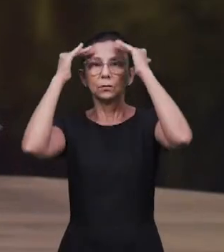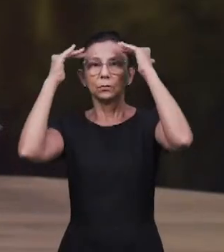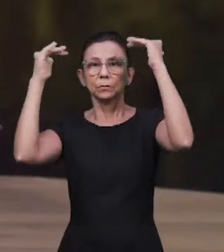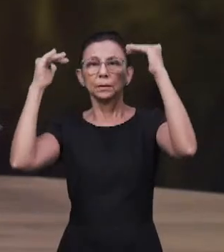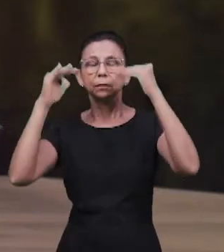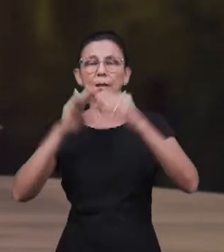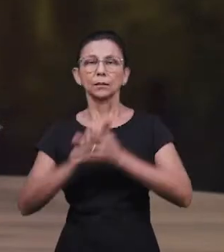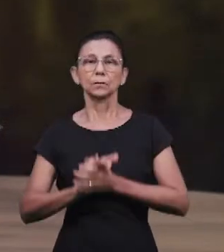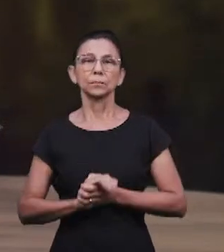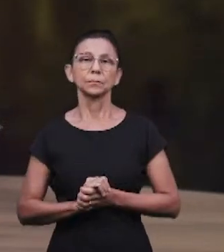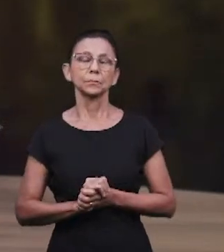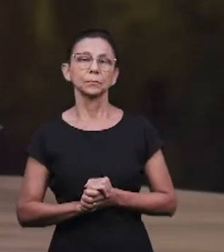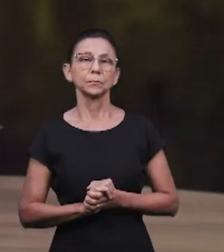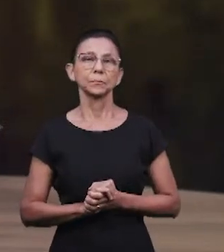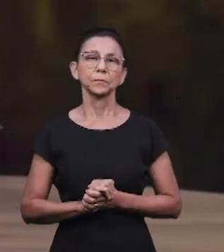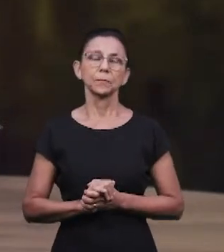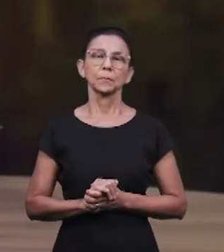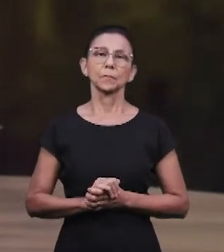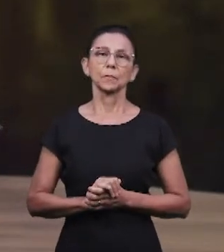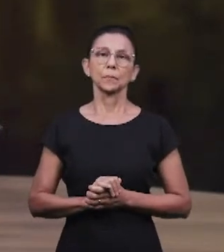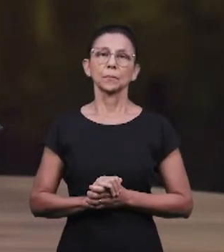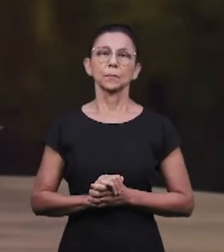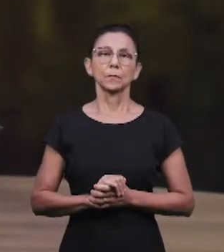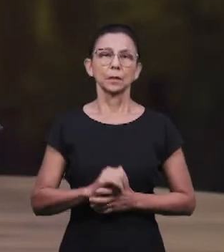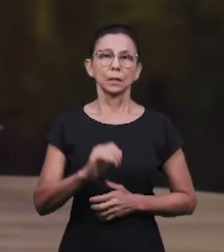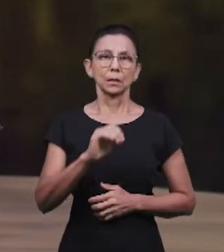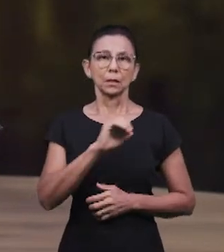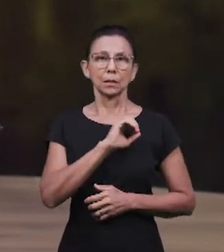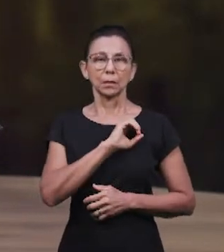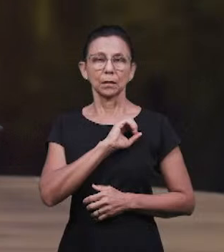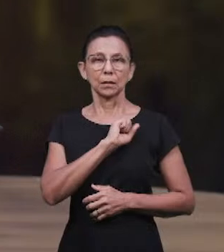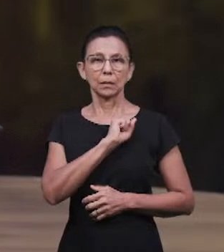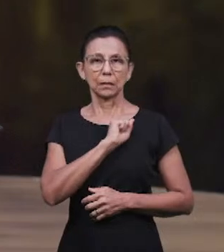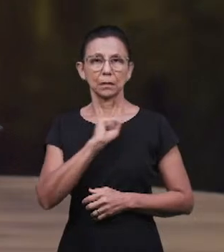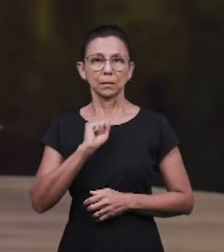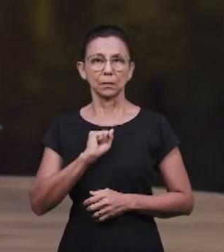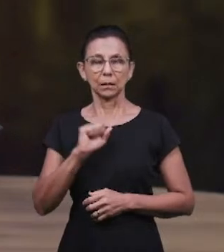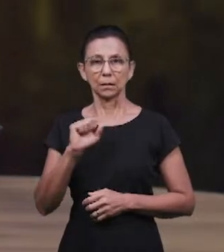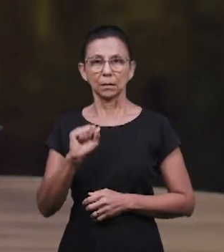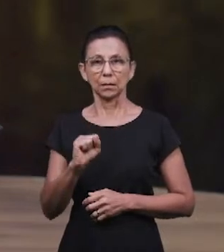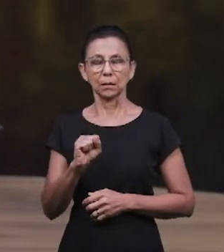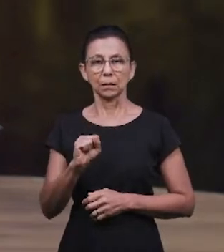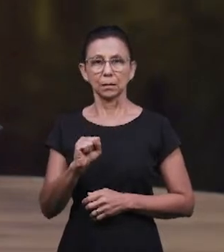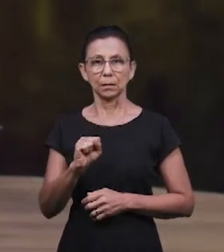queria usar. Esse era Samuel. Samuel cresceu